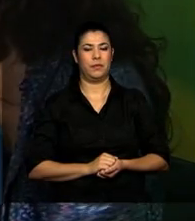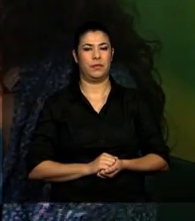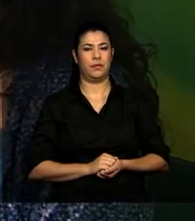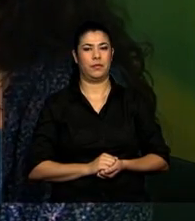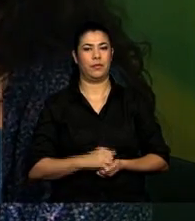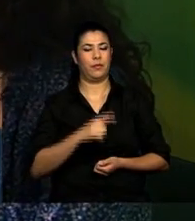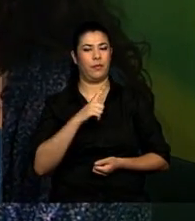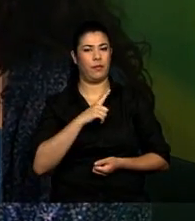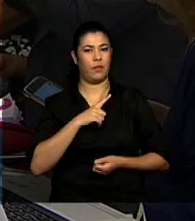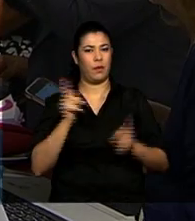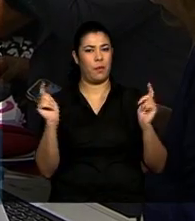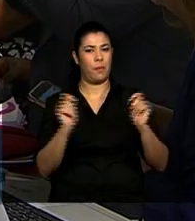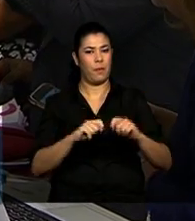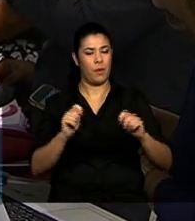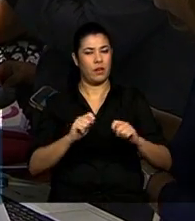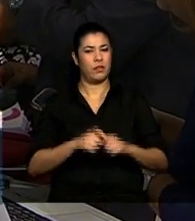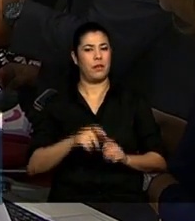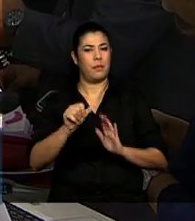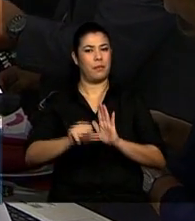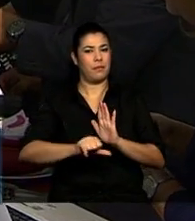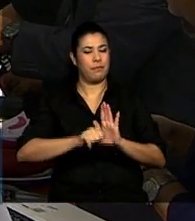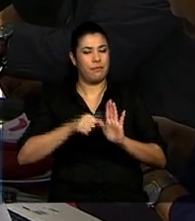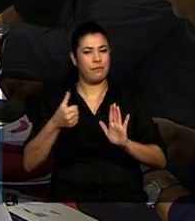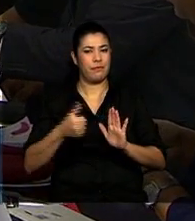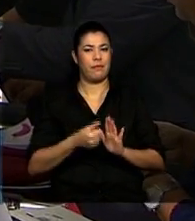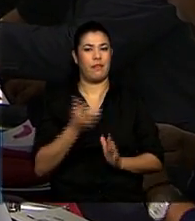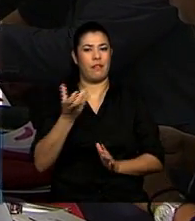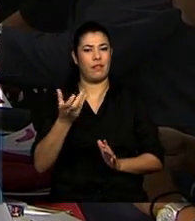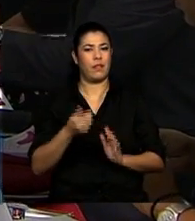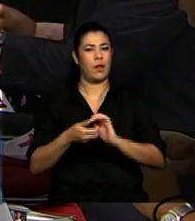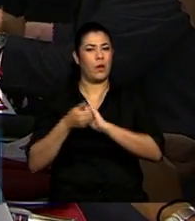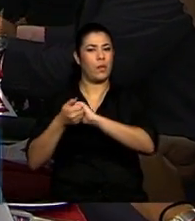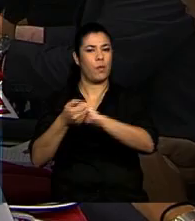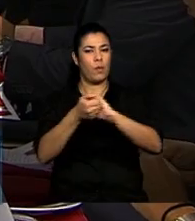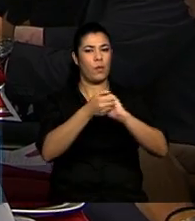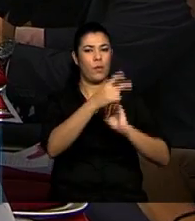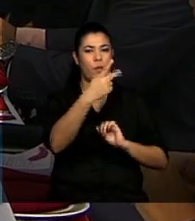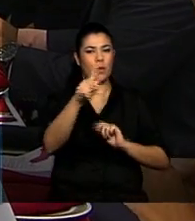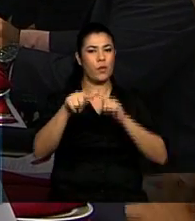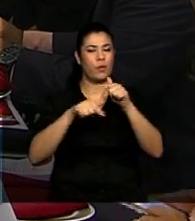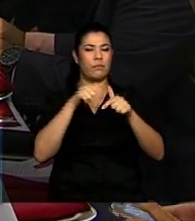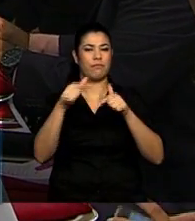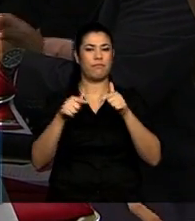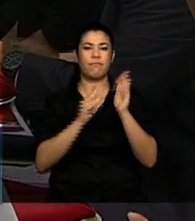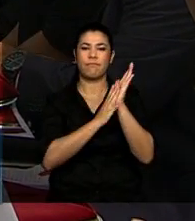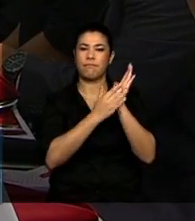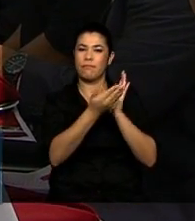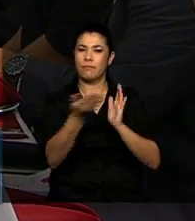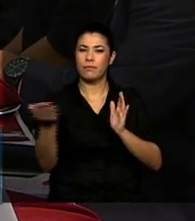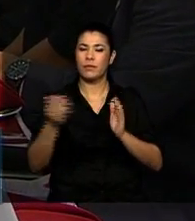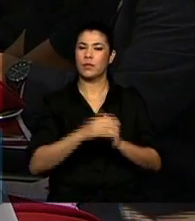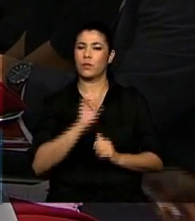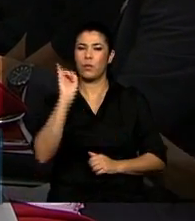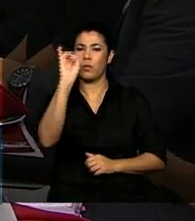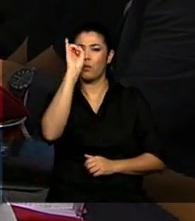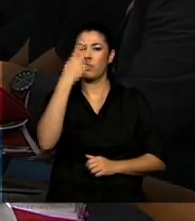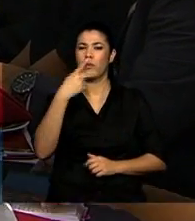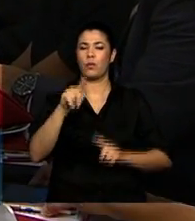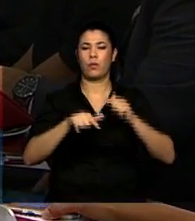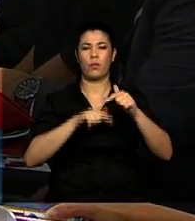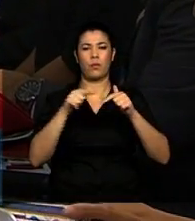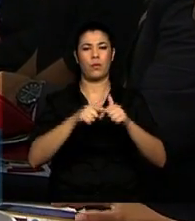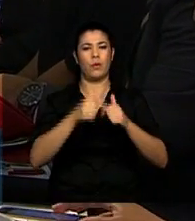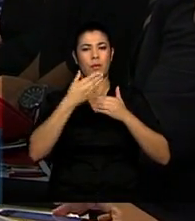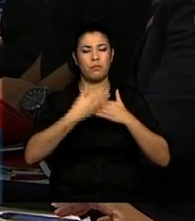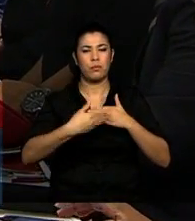e eu quero cumprimentar o trabalho de vocês vocês t t sido fundamentais nisso que é um processo permanente